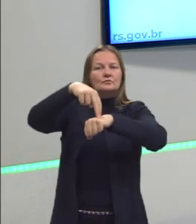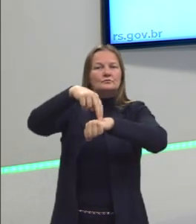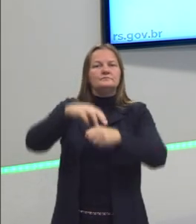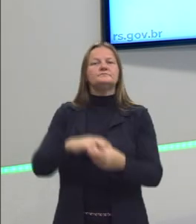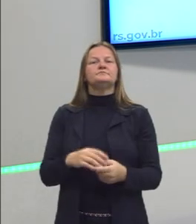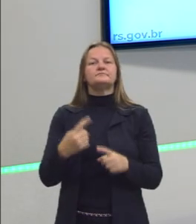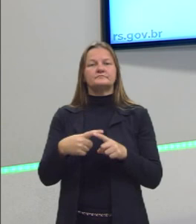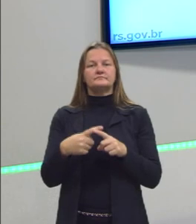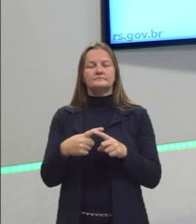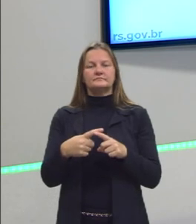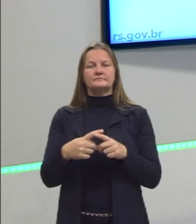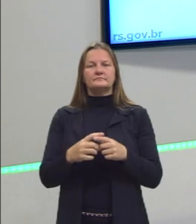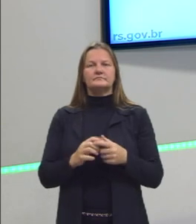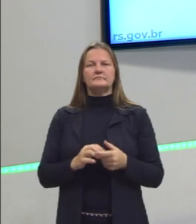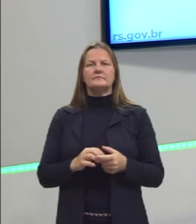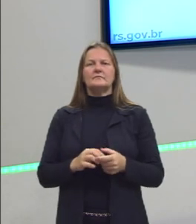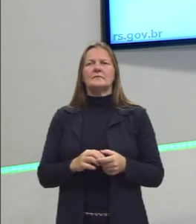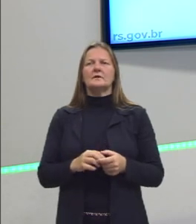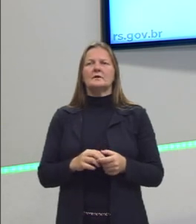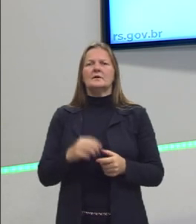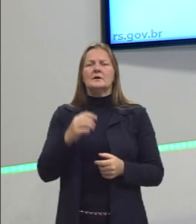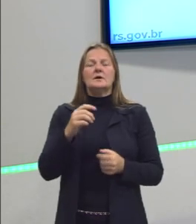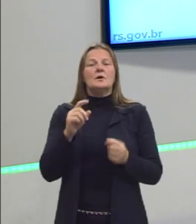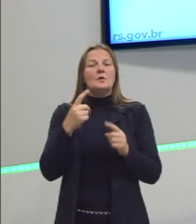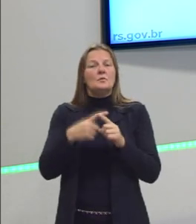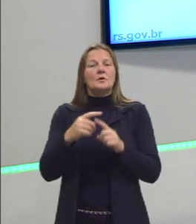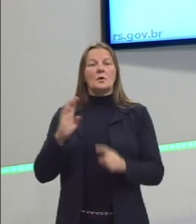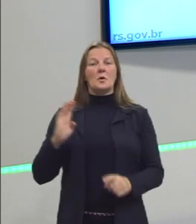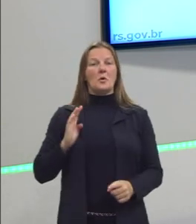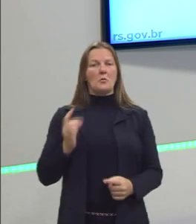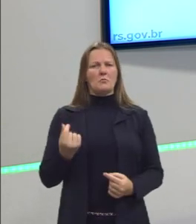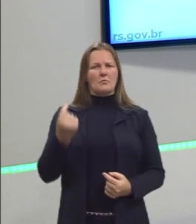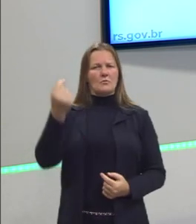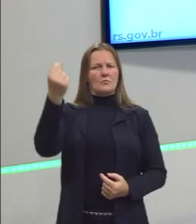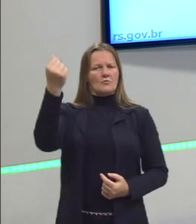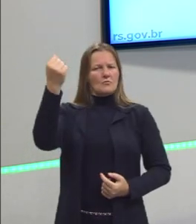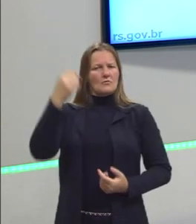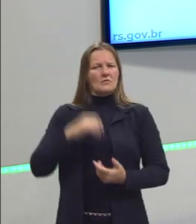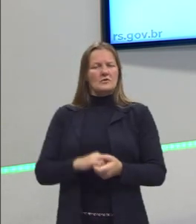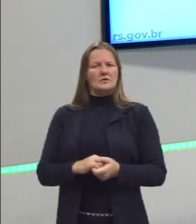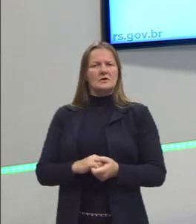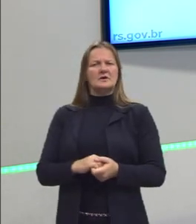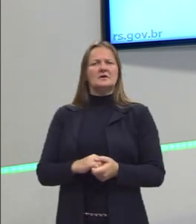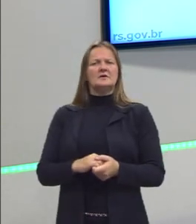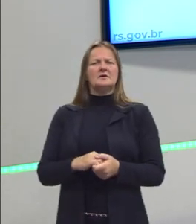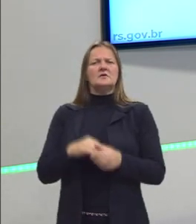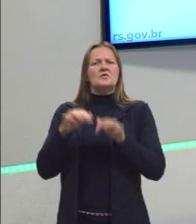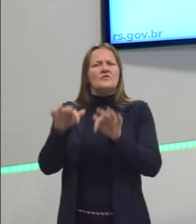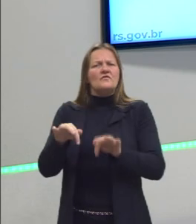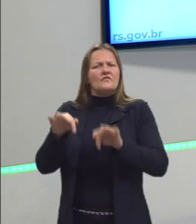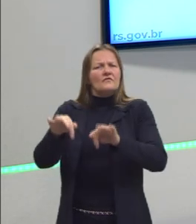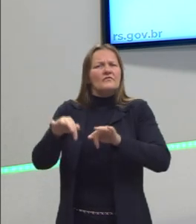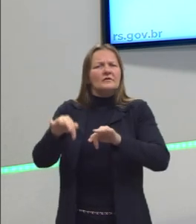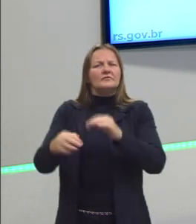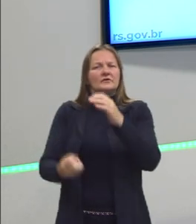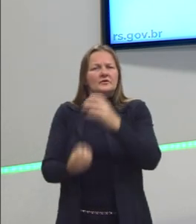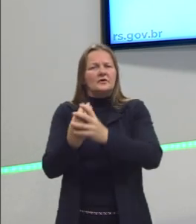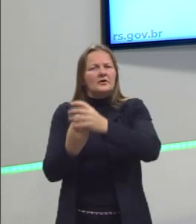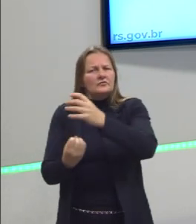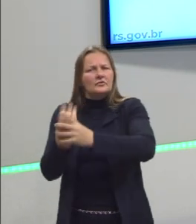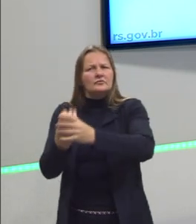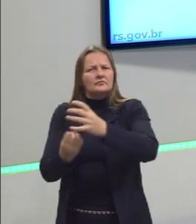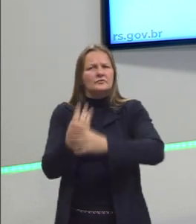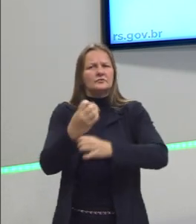temos que os o surgimento dos burgueses era muito complicado os burgueses passar em muitos feudos tão que a criação dos estados